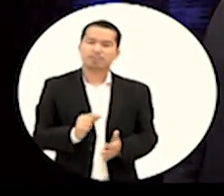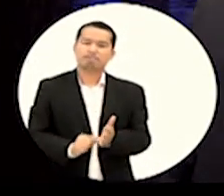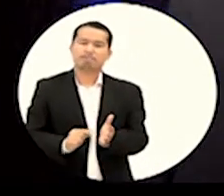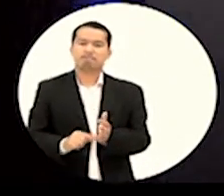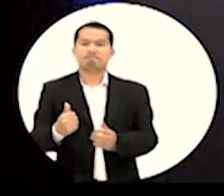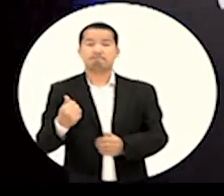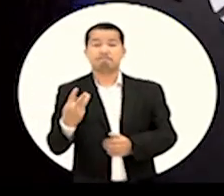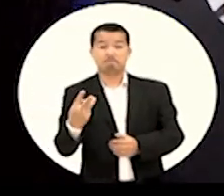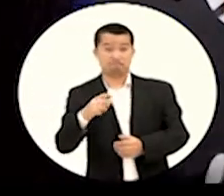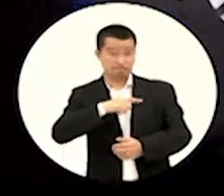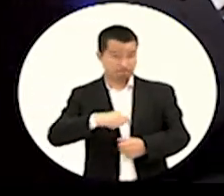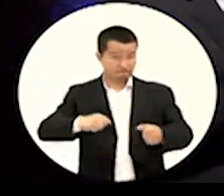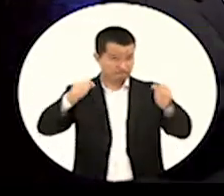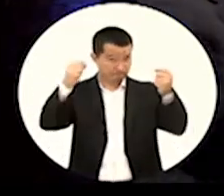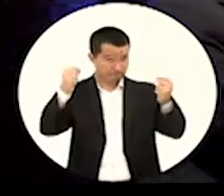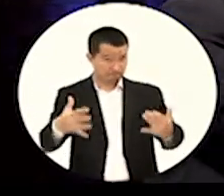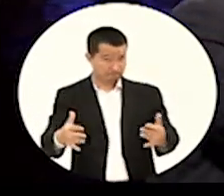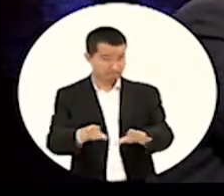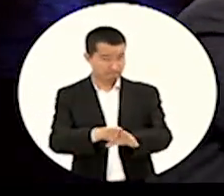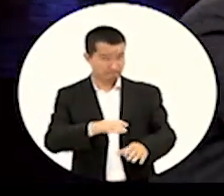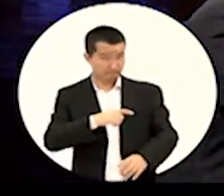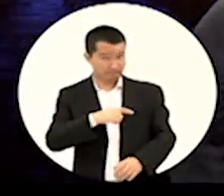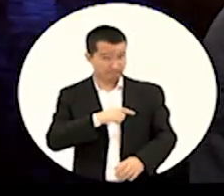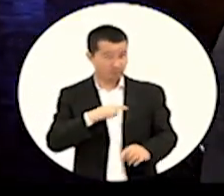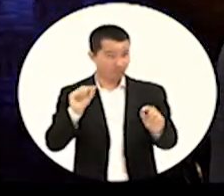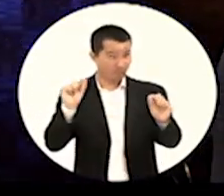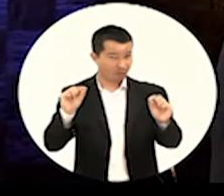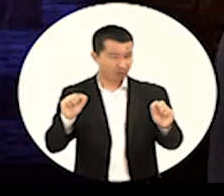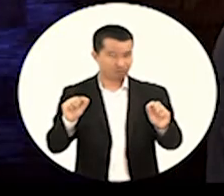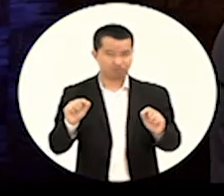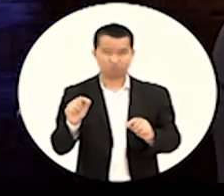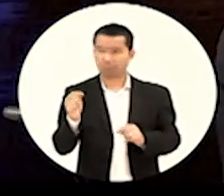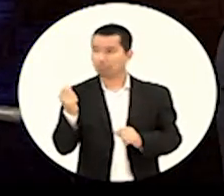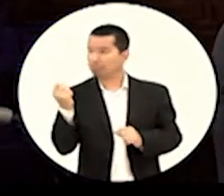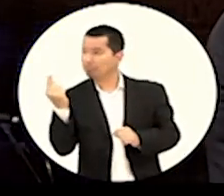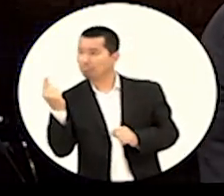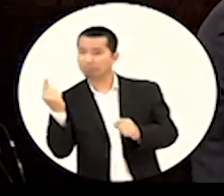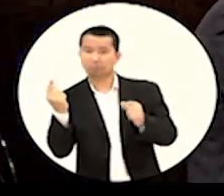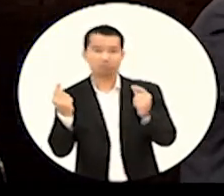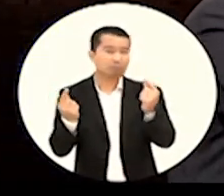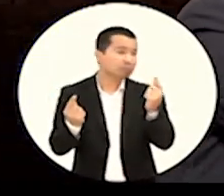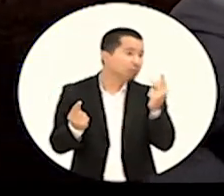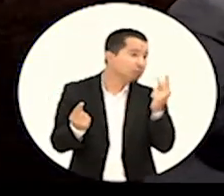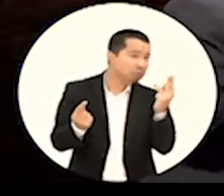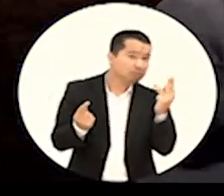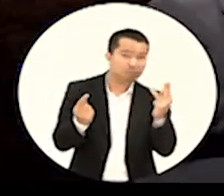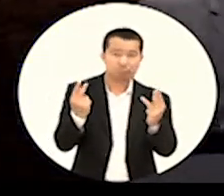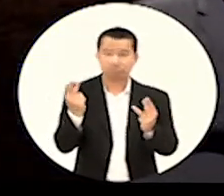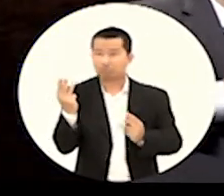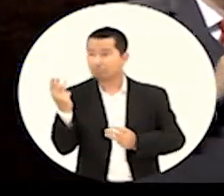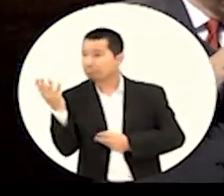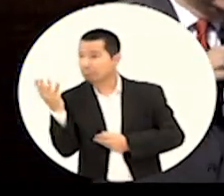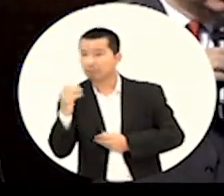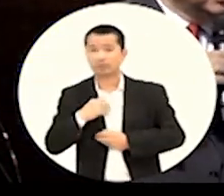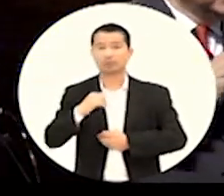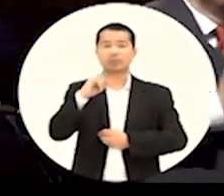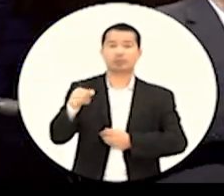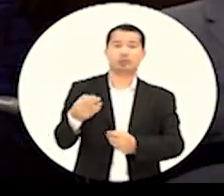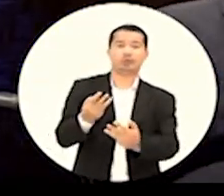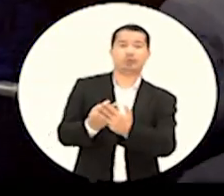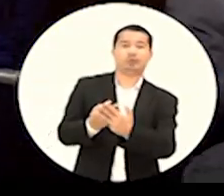Lá no texto, no verso 13 vai dizer, uns poucos judeus,